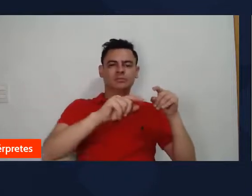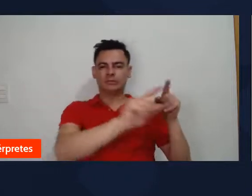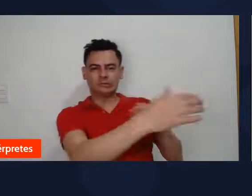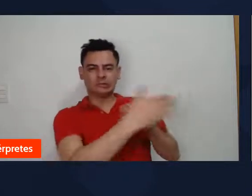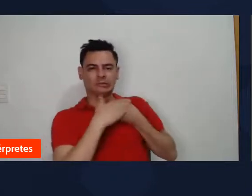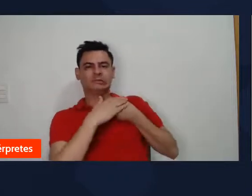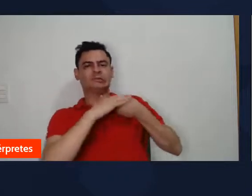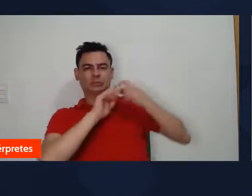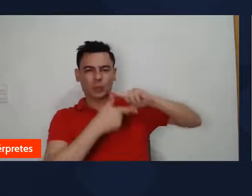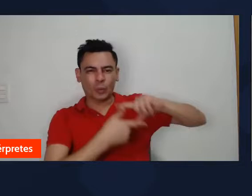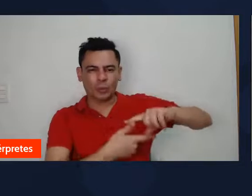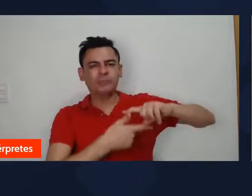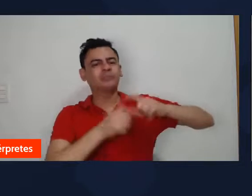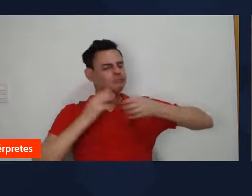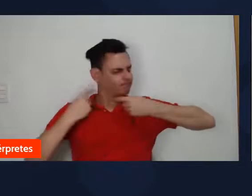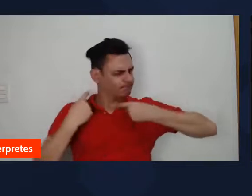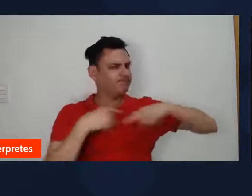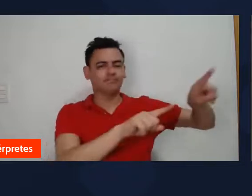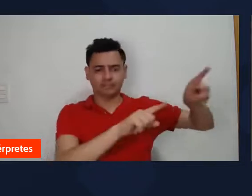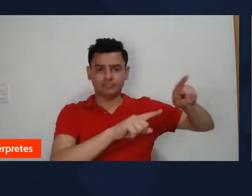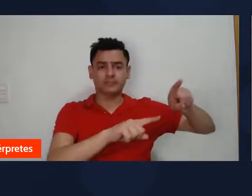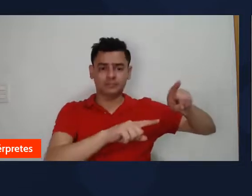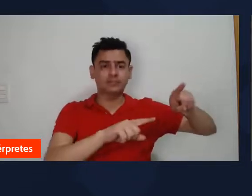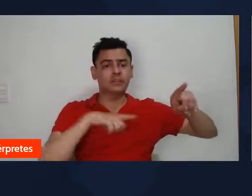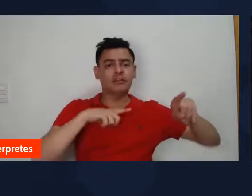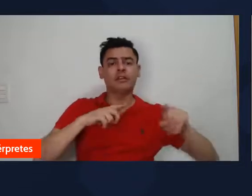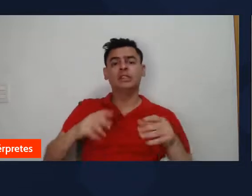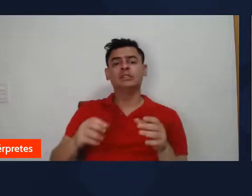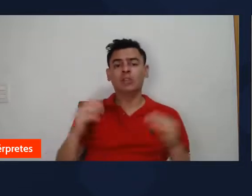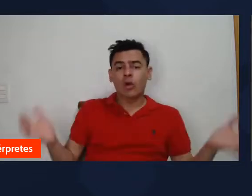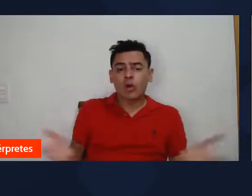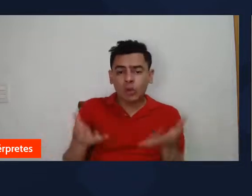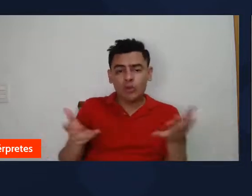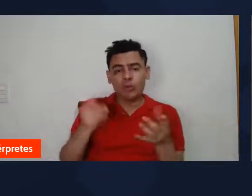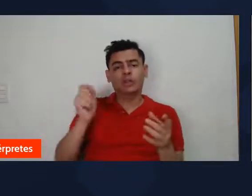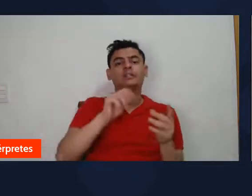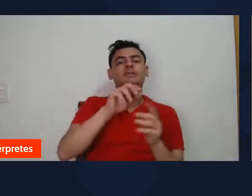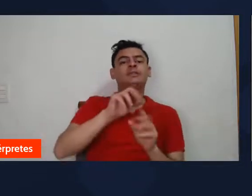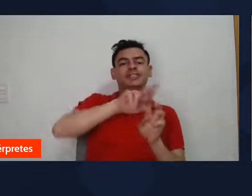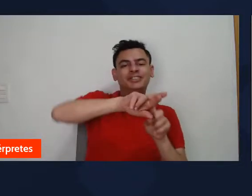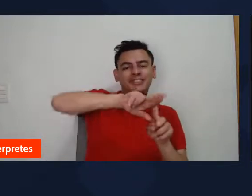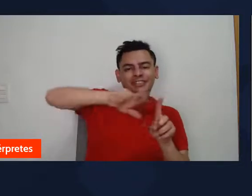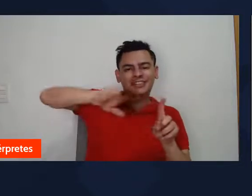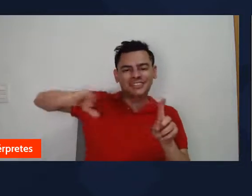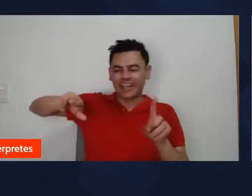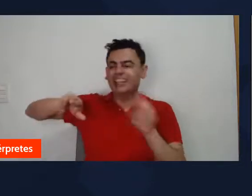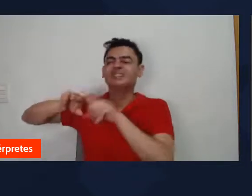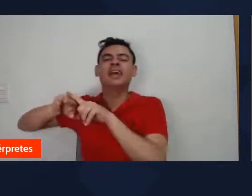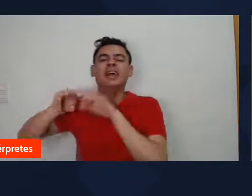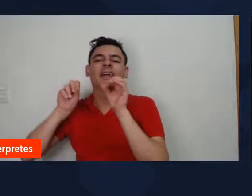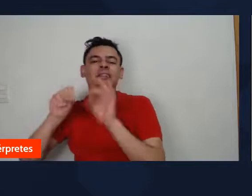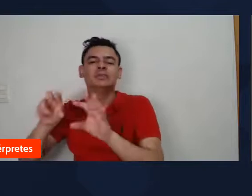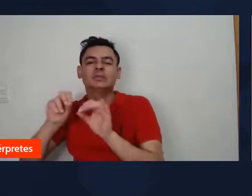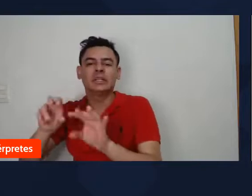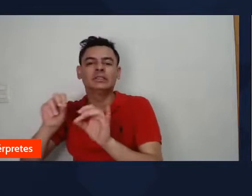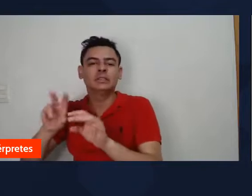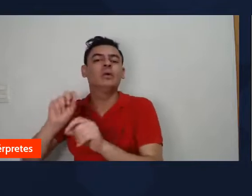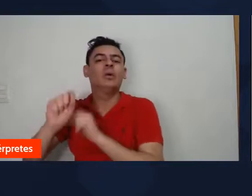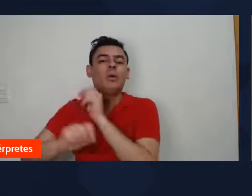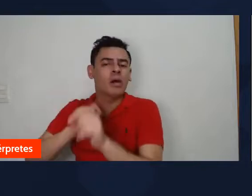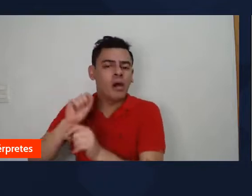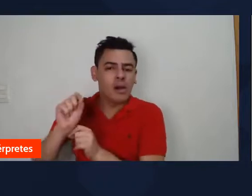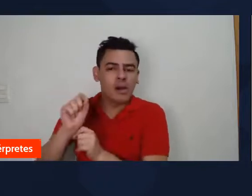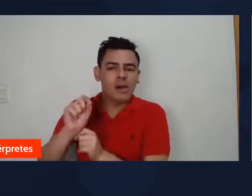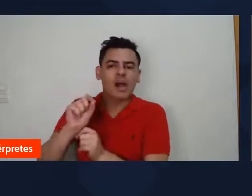ultraconservadorismo, que pretendem impossibilitar as vivências de diversidade por meio da educação domiciliar, da mordaça aos professores,